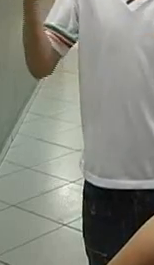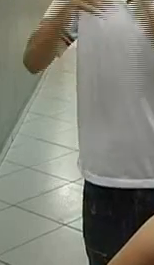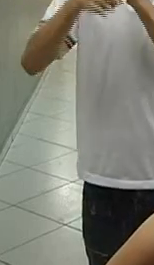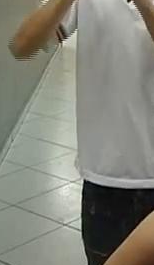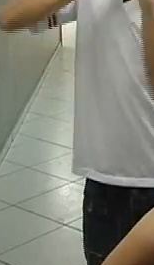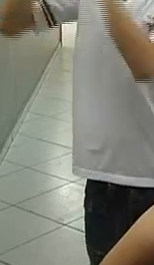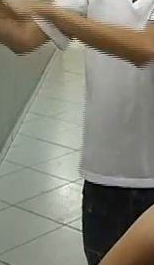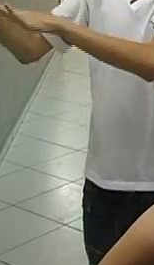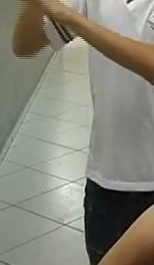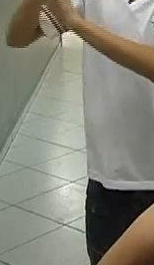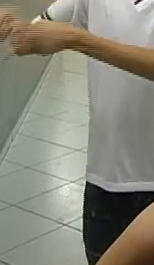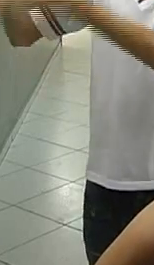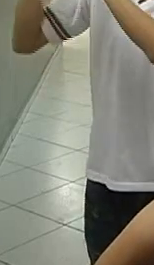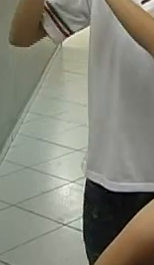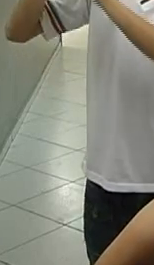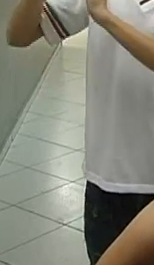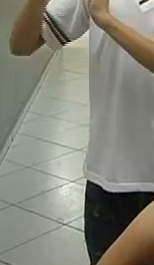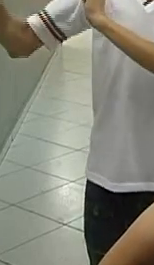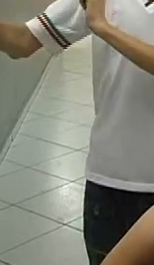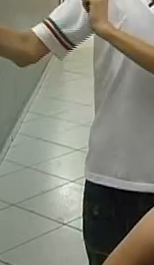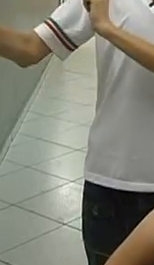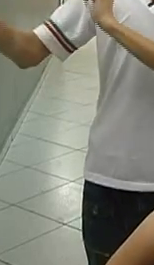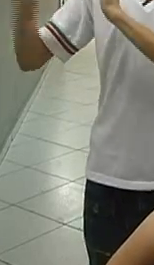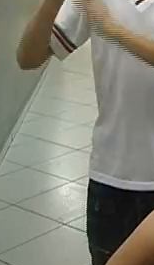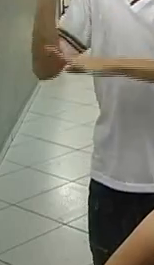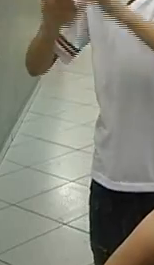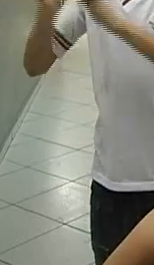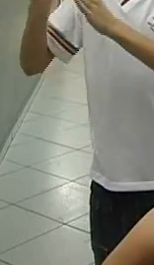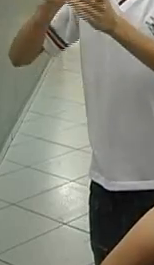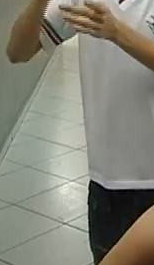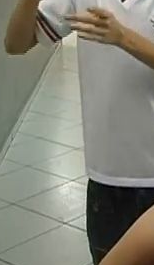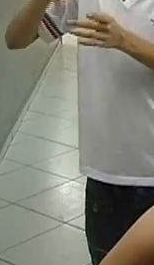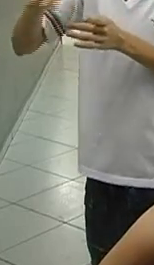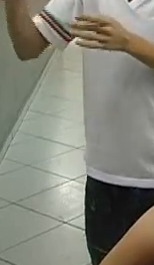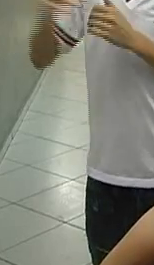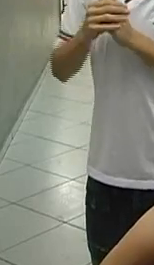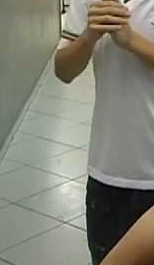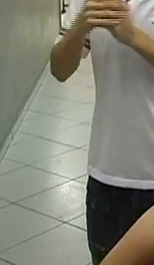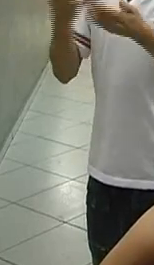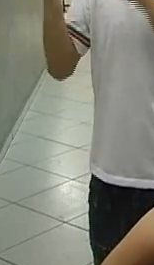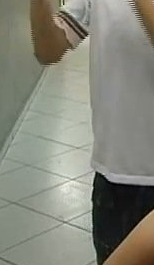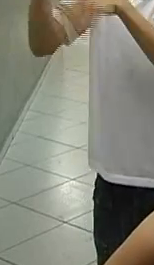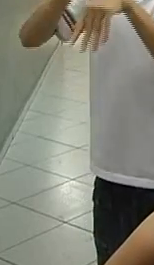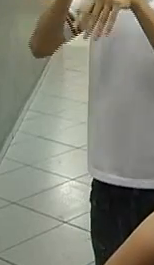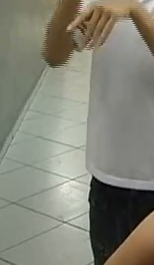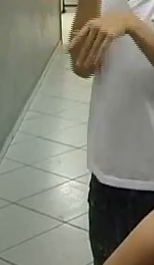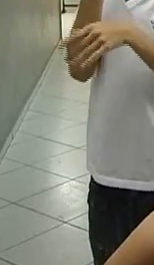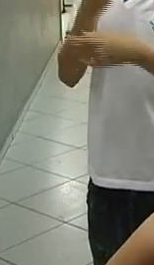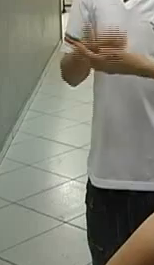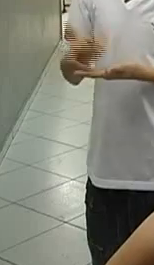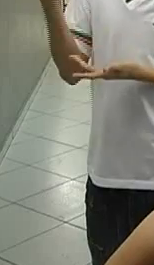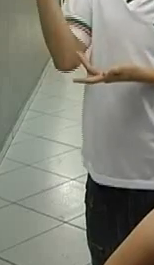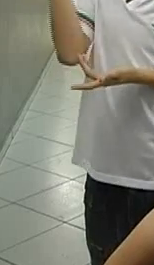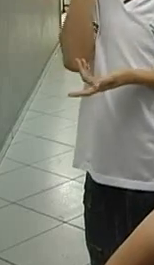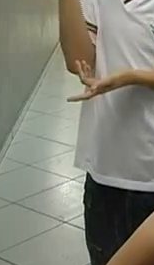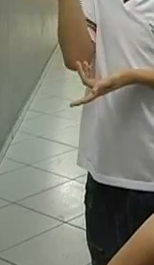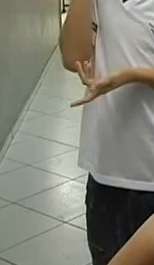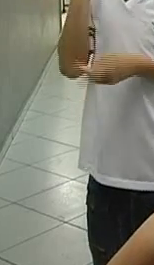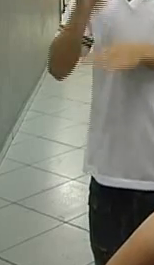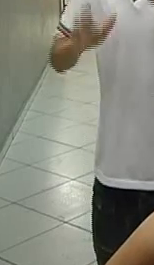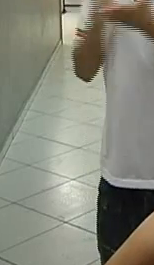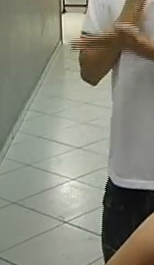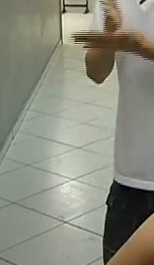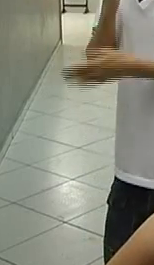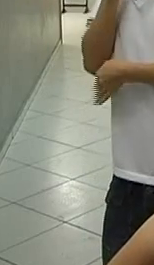eu entendo. Então, depois que bate sinal pro recreio, aí eu percebo que todo mundo sai, né, correndo. Aí eu saí também, primeiro dia, fomos